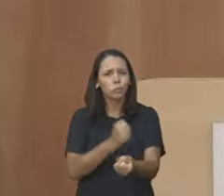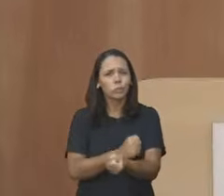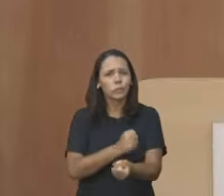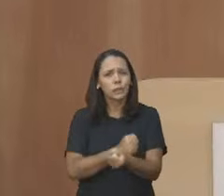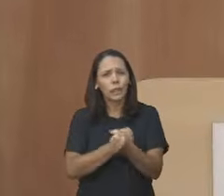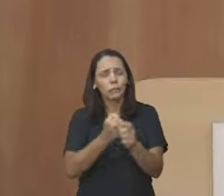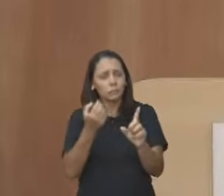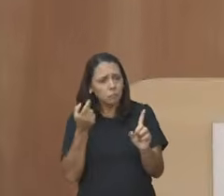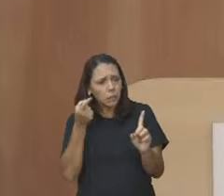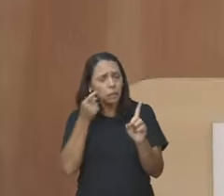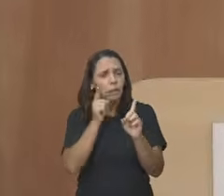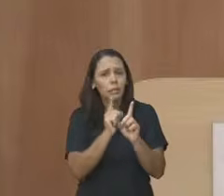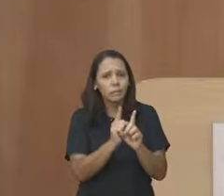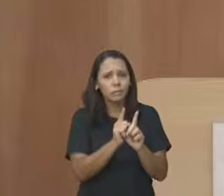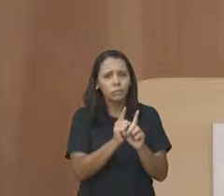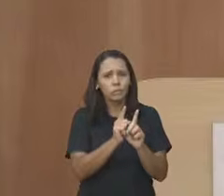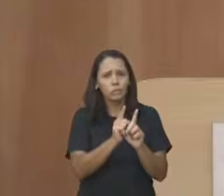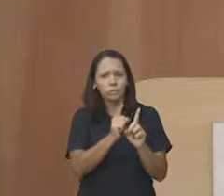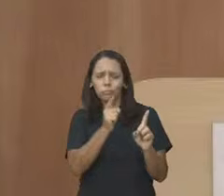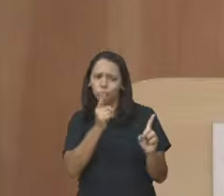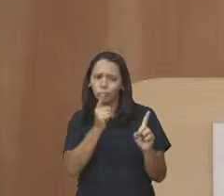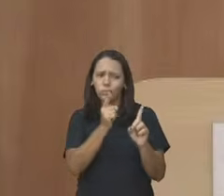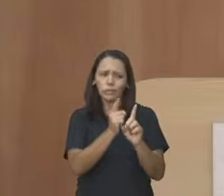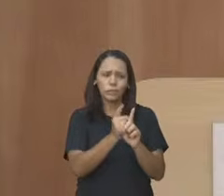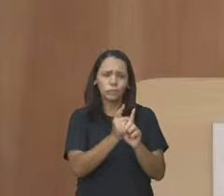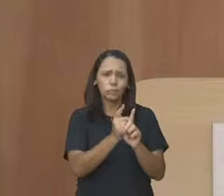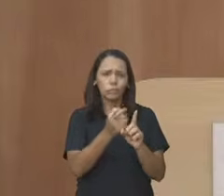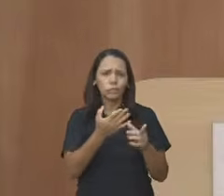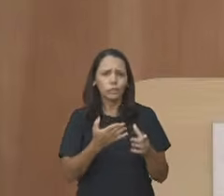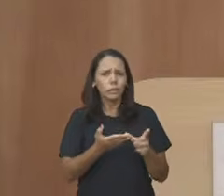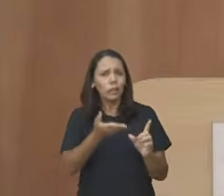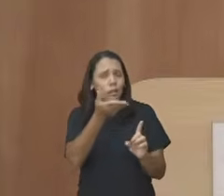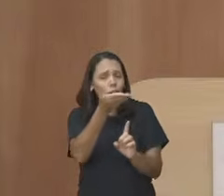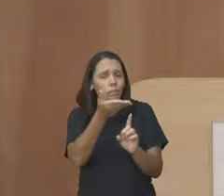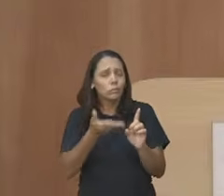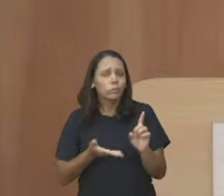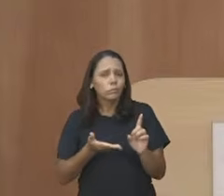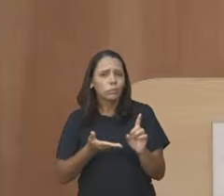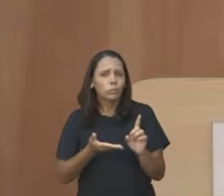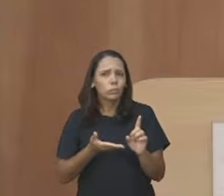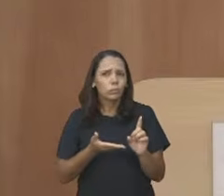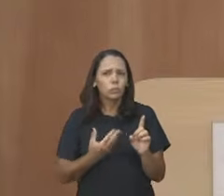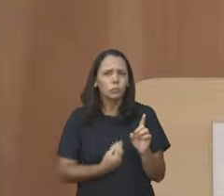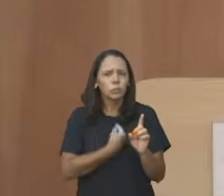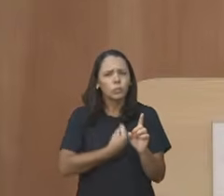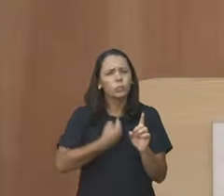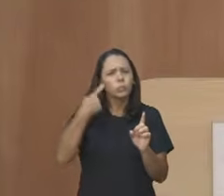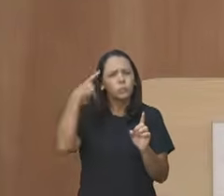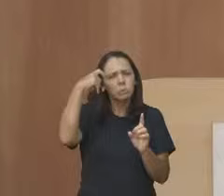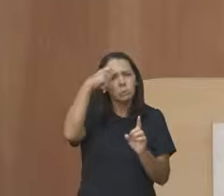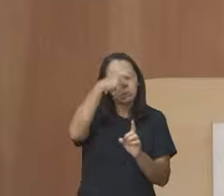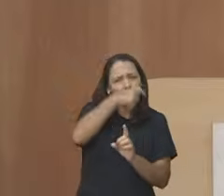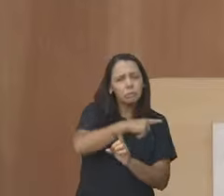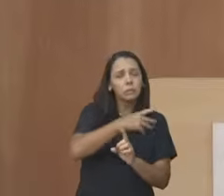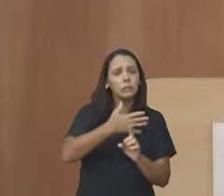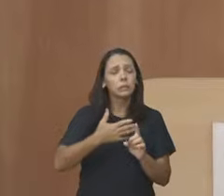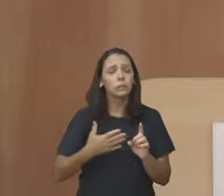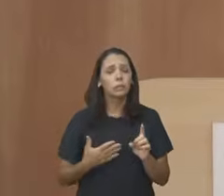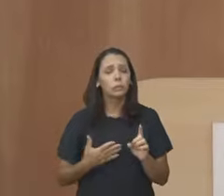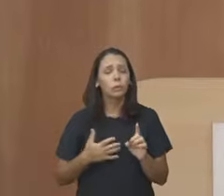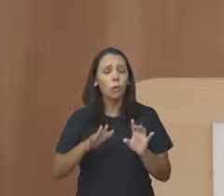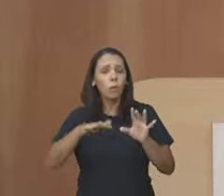você atende uma pessoa que está num estado complicado, num momento difícil da